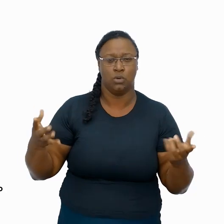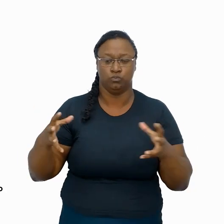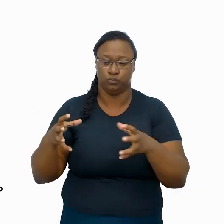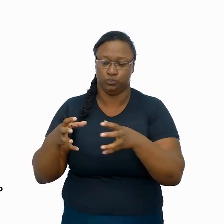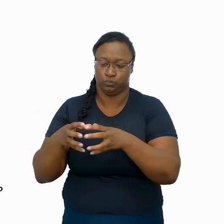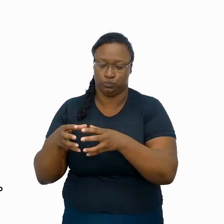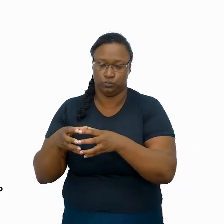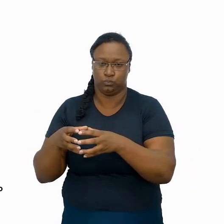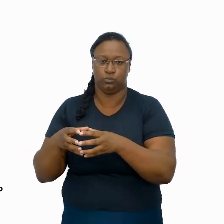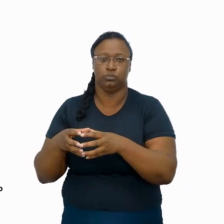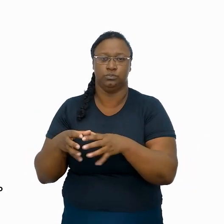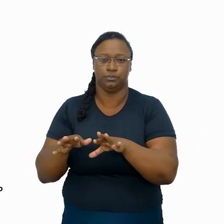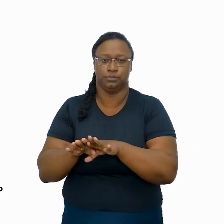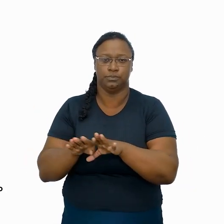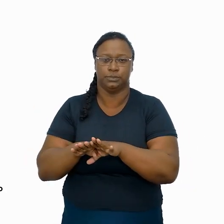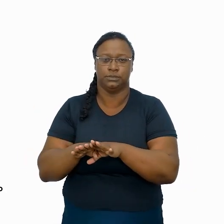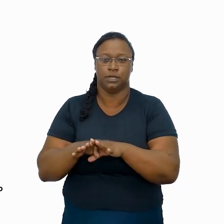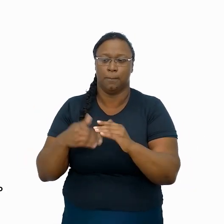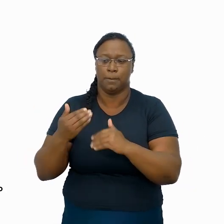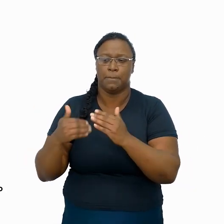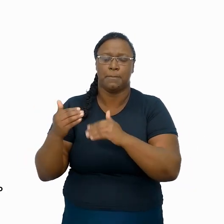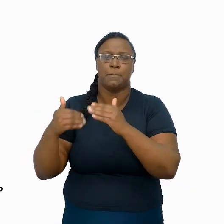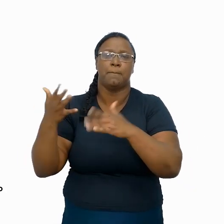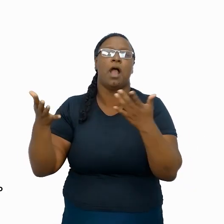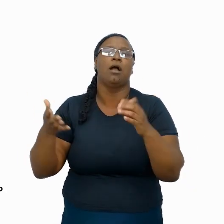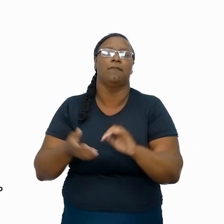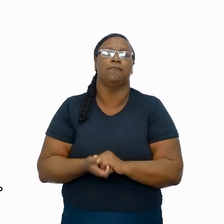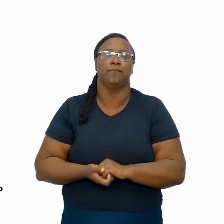grupo e reflexão sobre o processo.